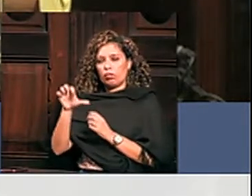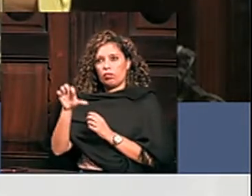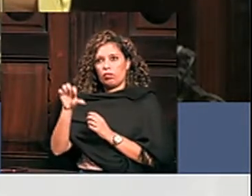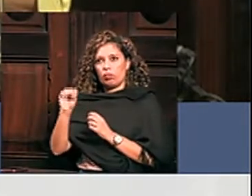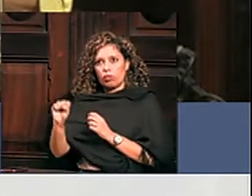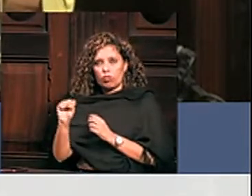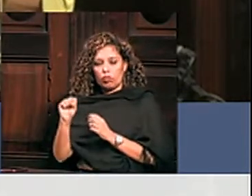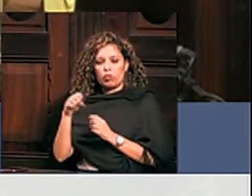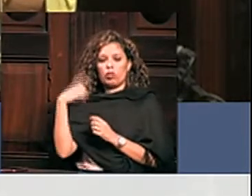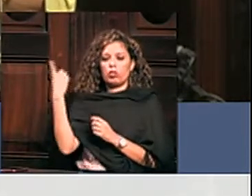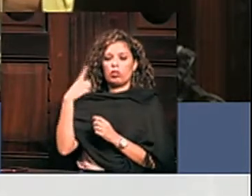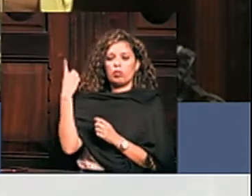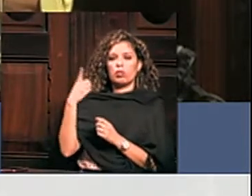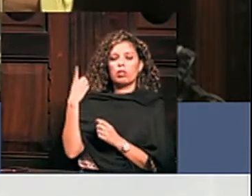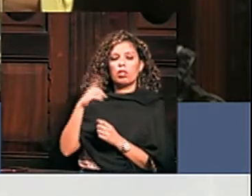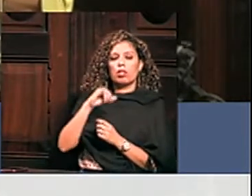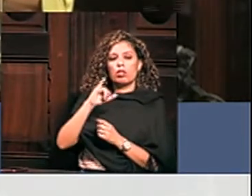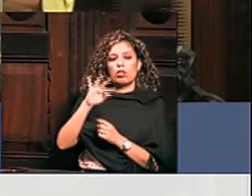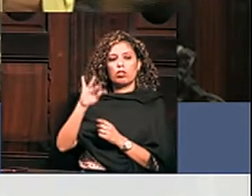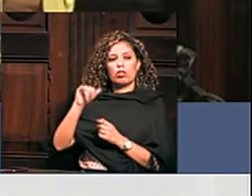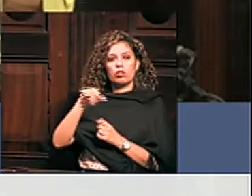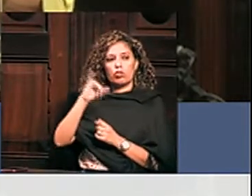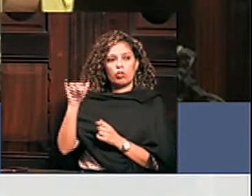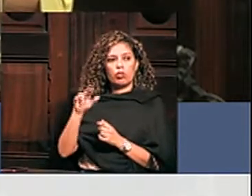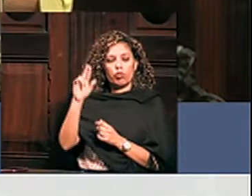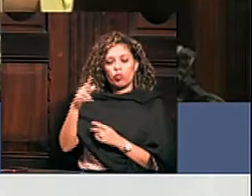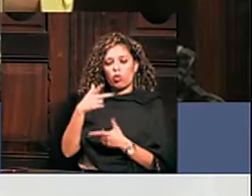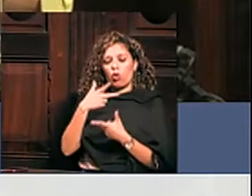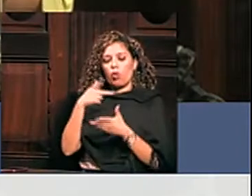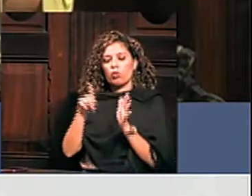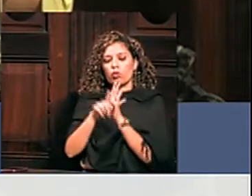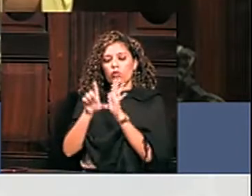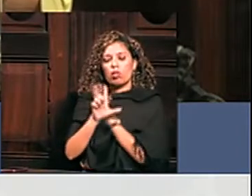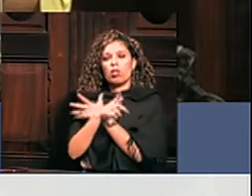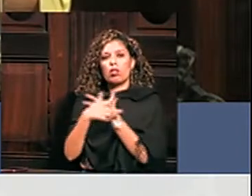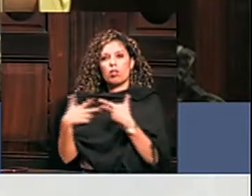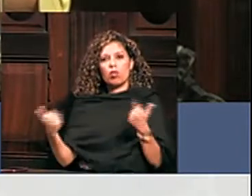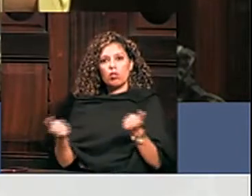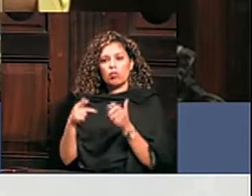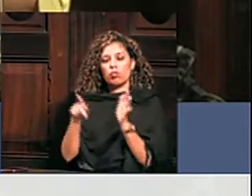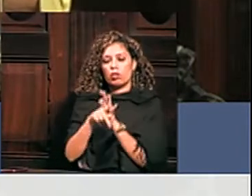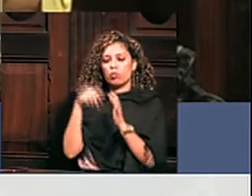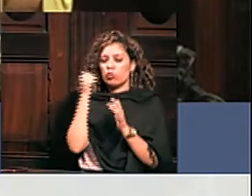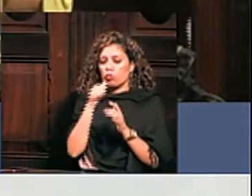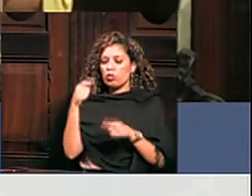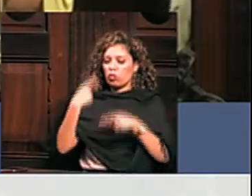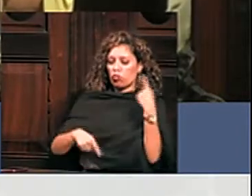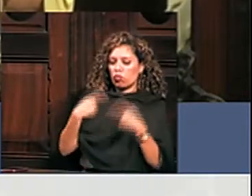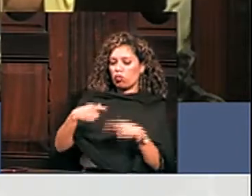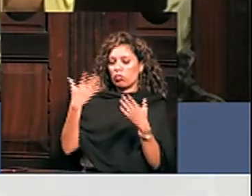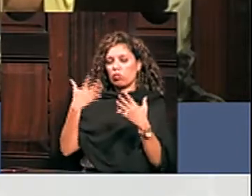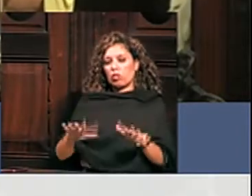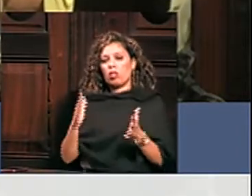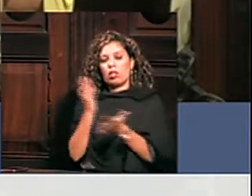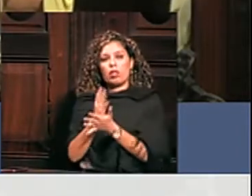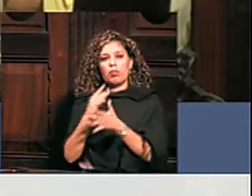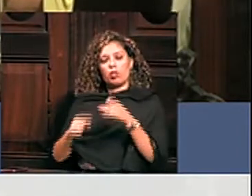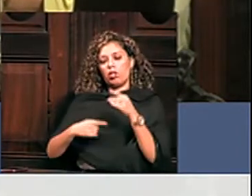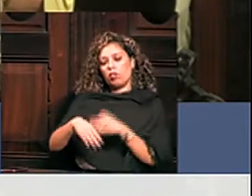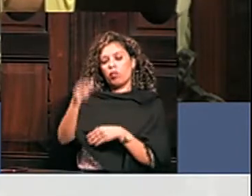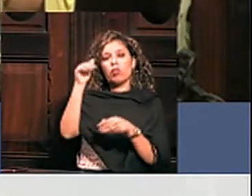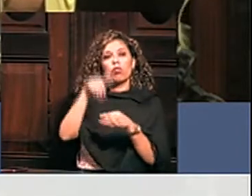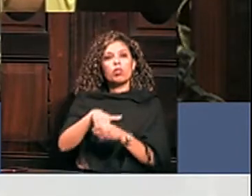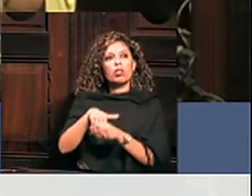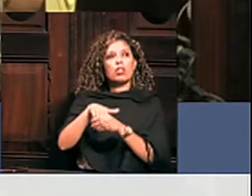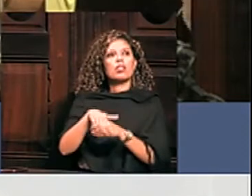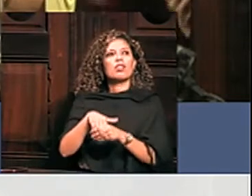3528-2017, de autoria da deputada Tia Ju. Instituto Estatuto da Mulher Parlamentar e ocupante de cargo ou emprego público no âmbito do Estado de Janeiro. Em discussão, não vem que querer discutir, encerra a discussão. Em votação, o